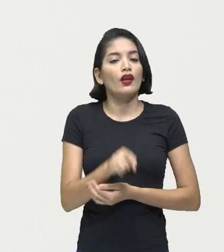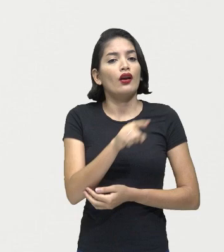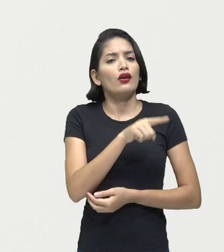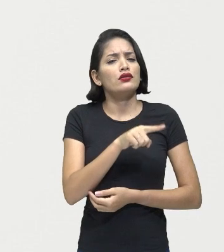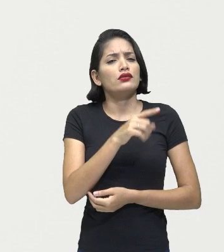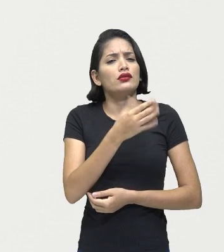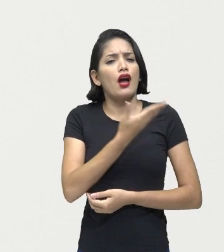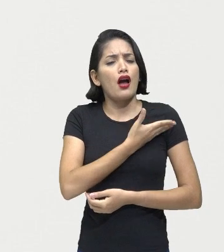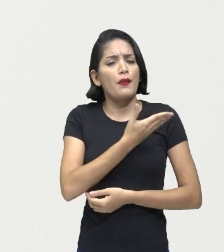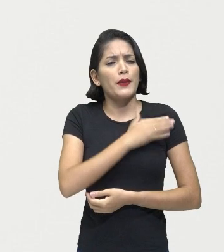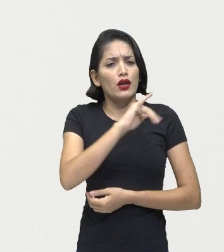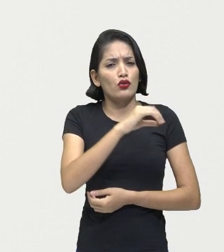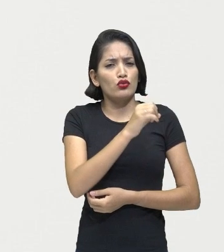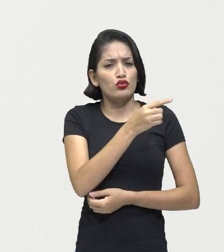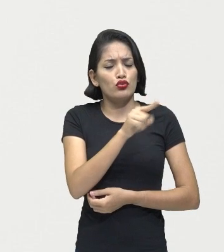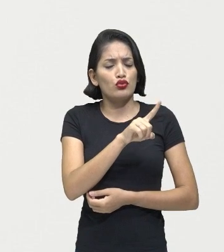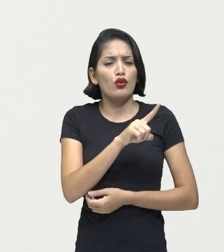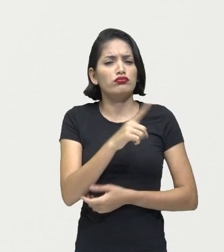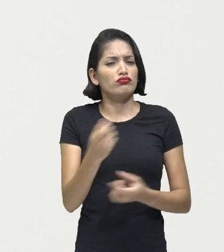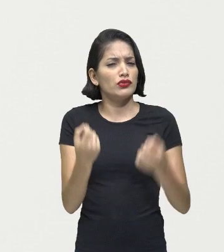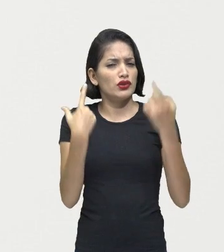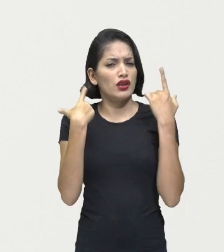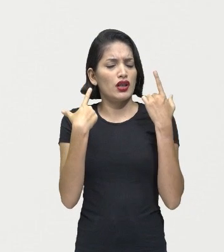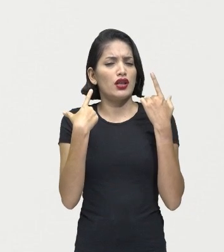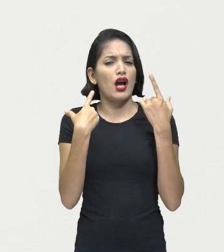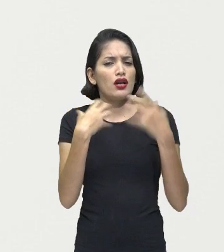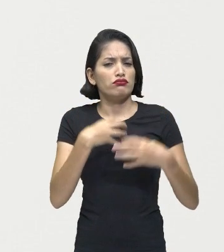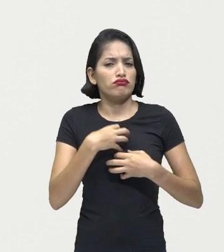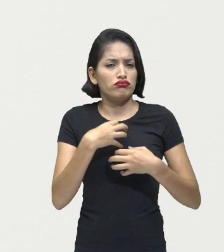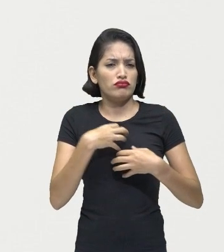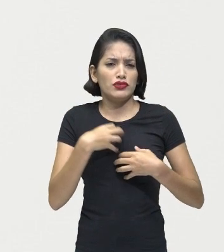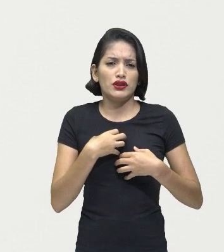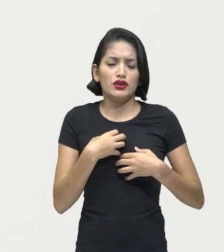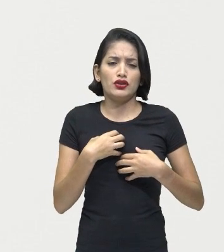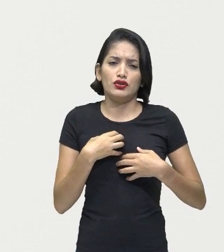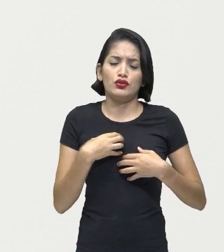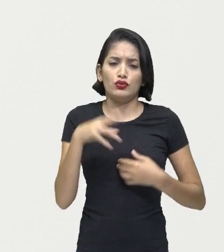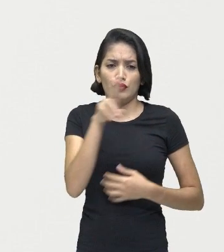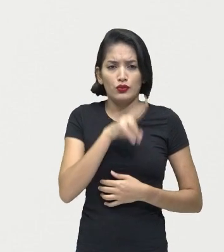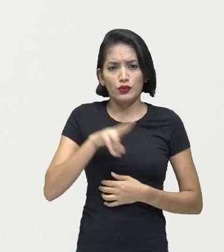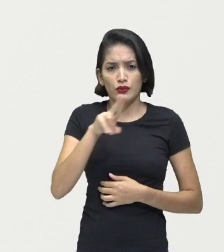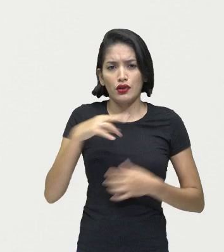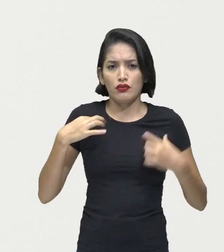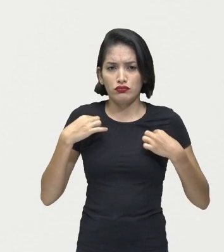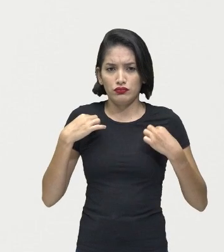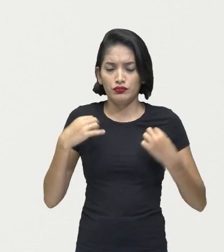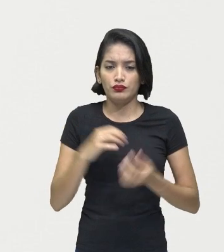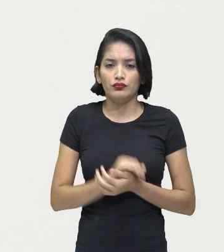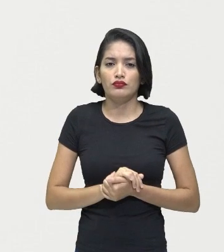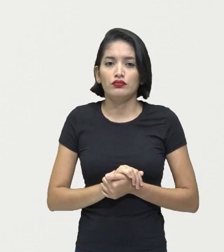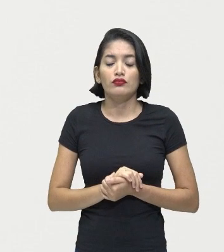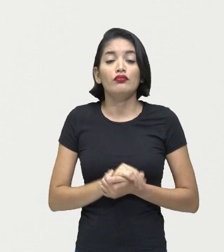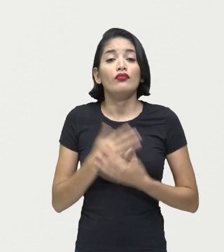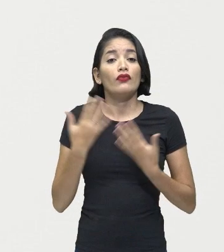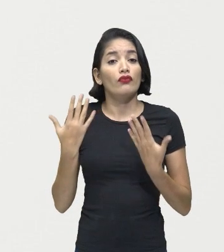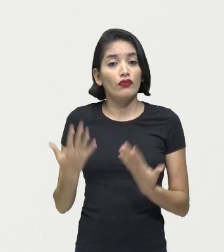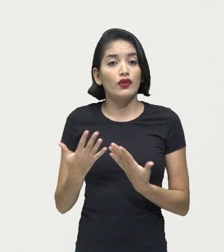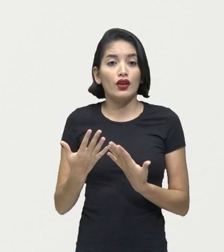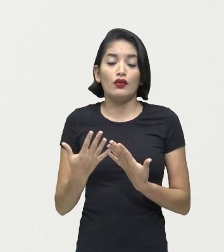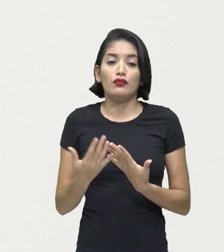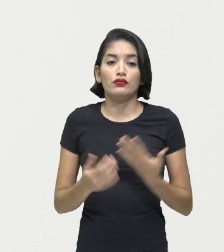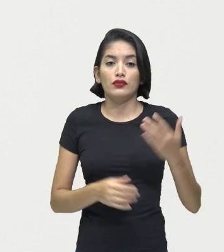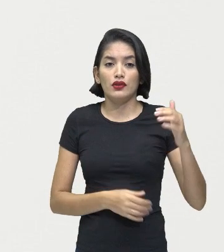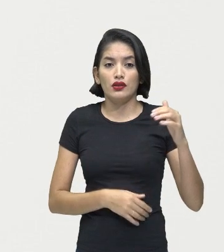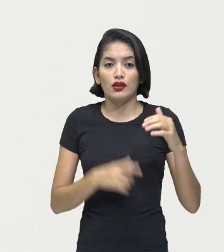estranharam seu modo de vestir. Os elementos ligados por preposição são. Então, você observa aqui na letra